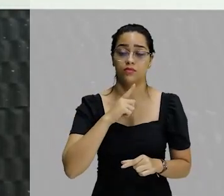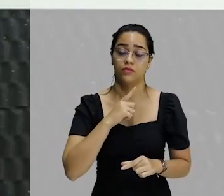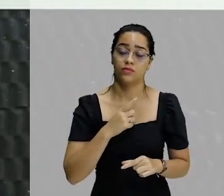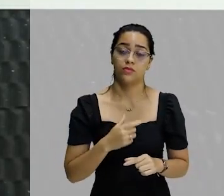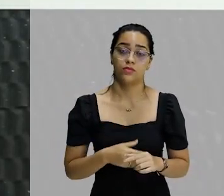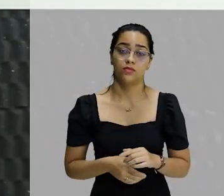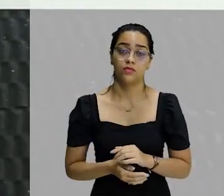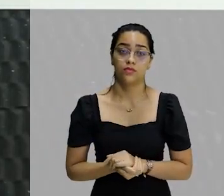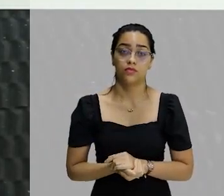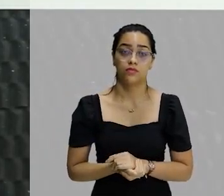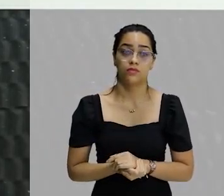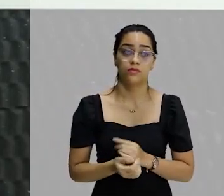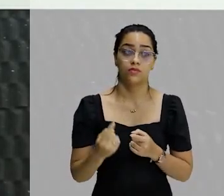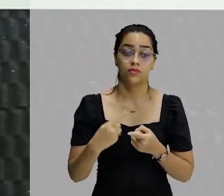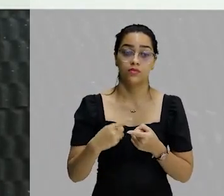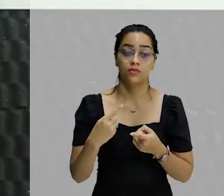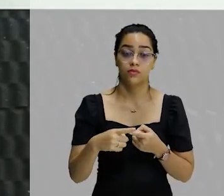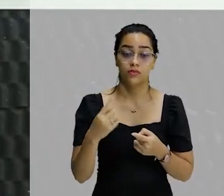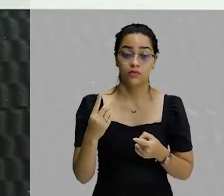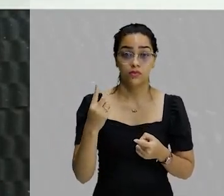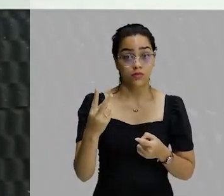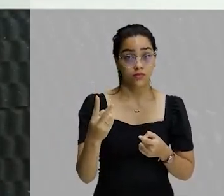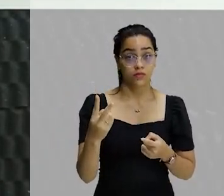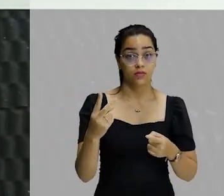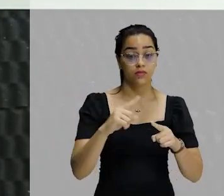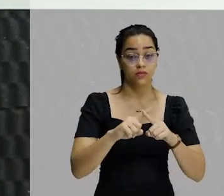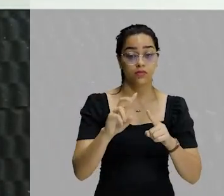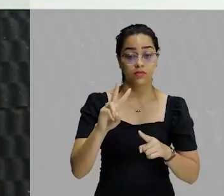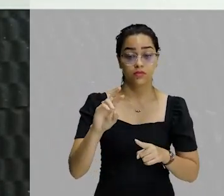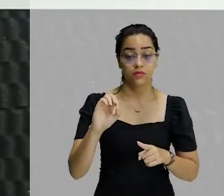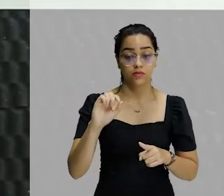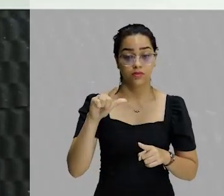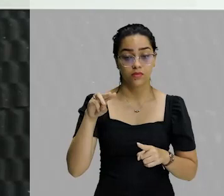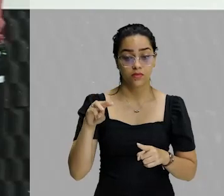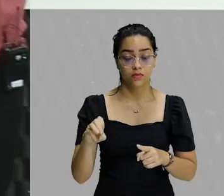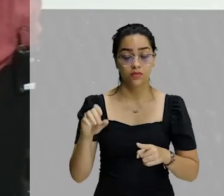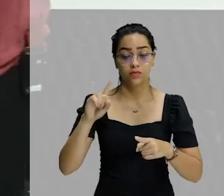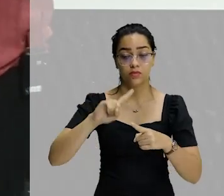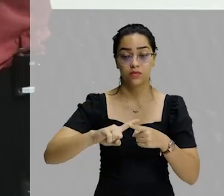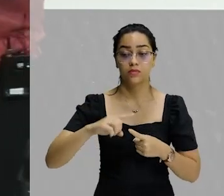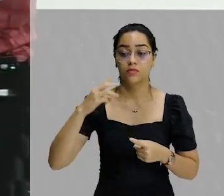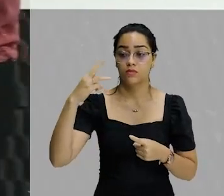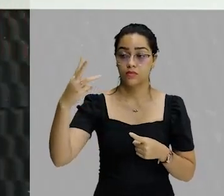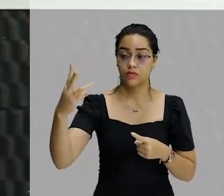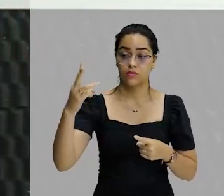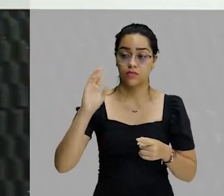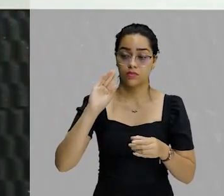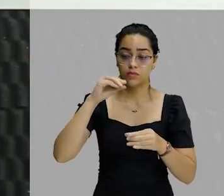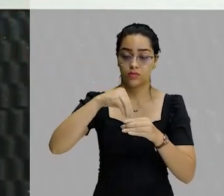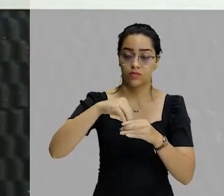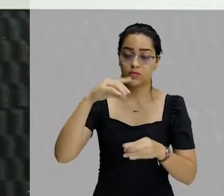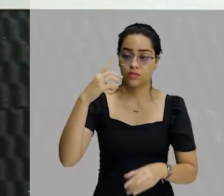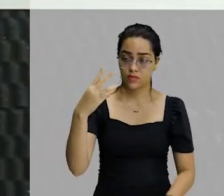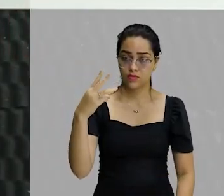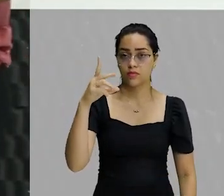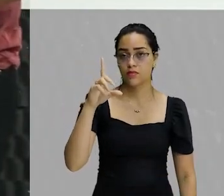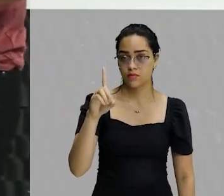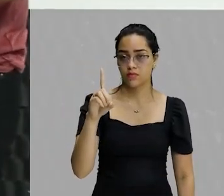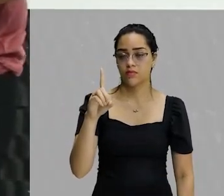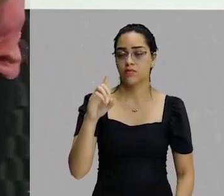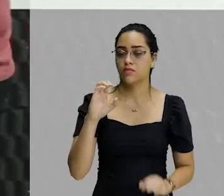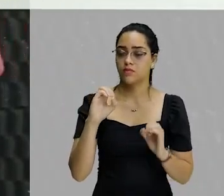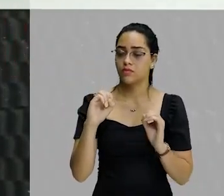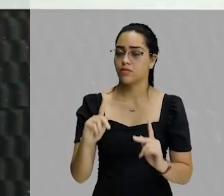centímetro quadrado, que são 2 dimensões. Já volume que você multiplica 3 dimensões é o centímetro